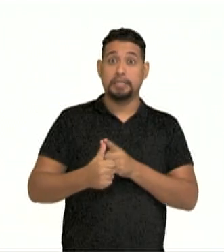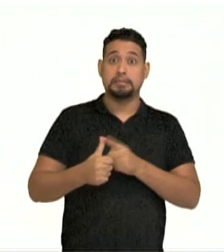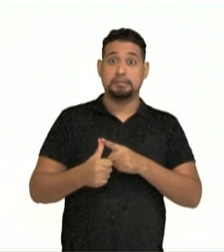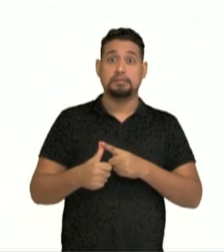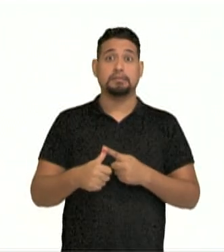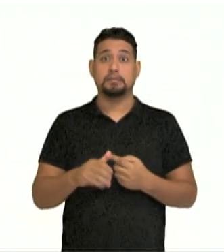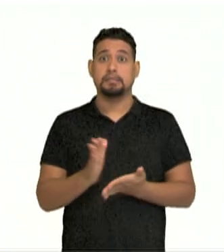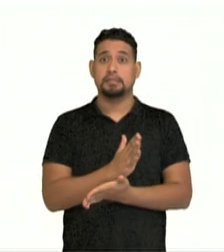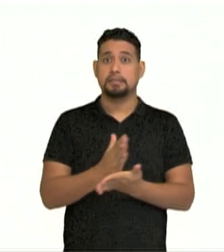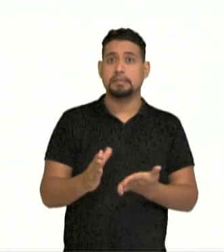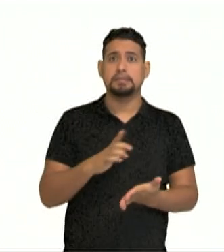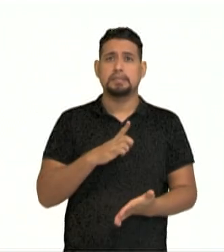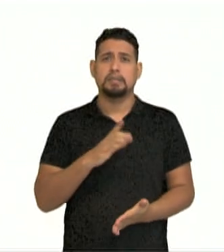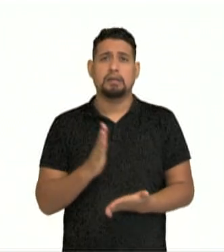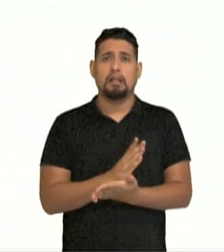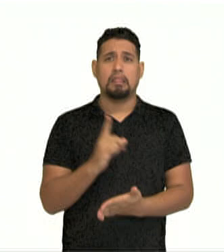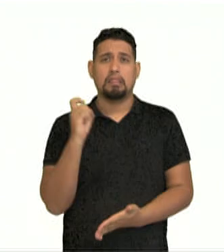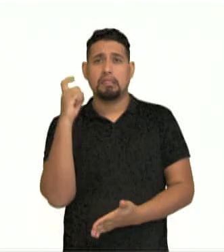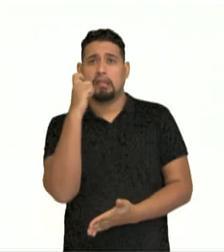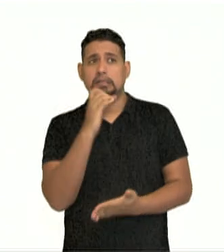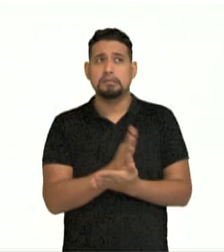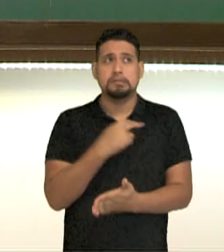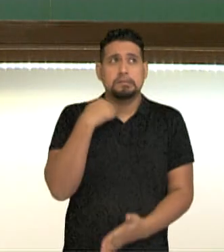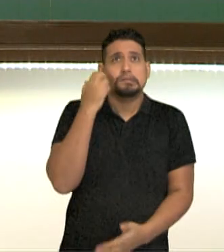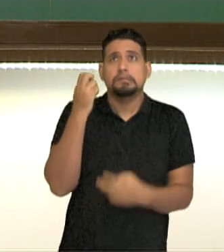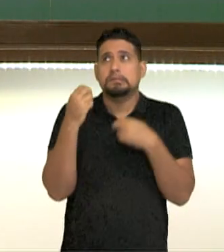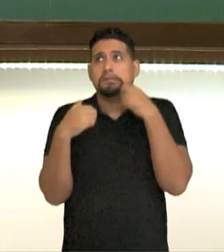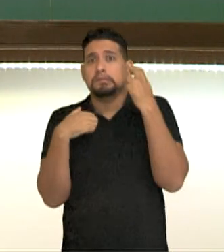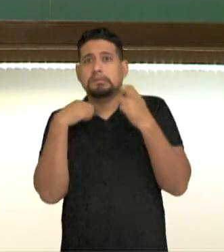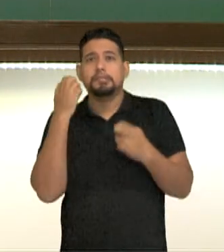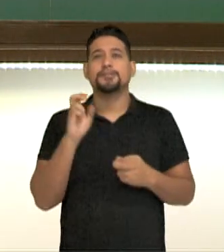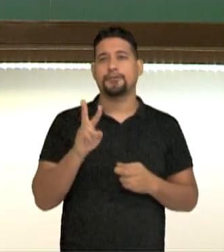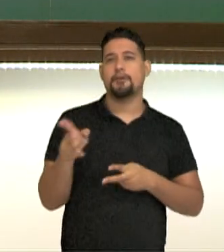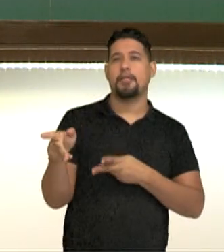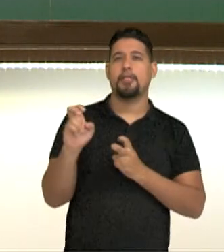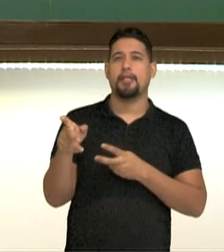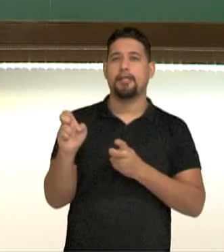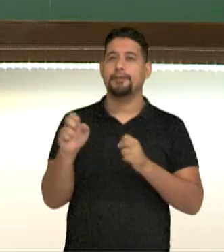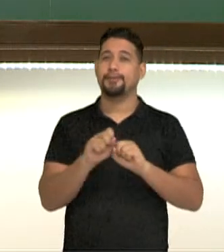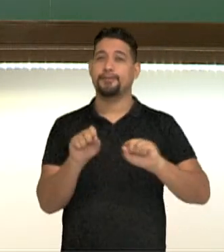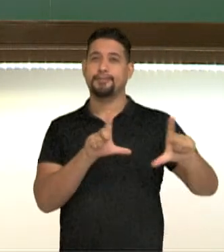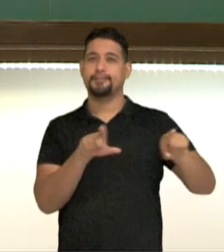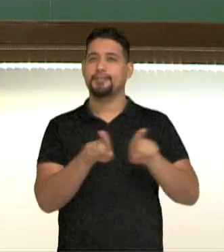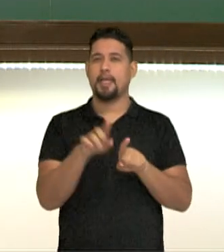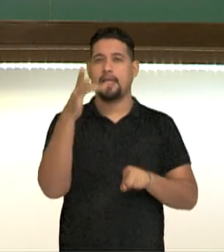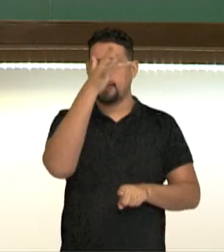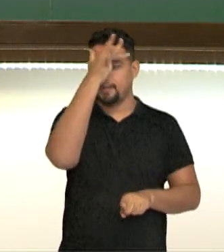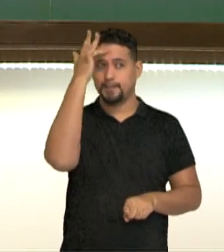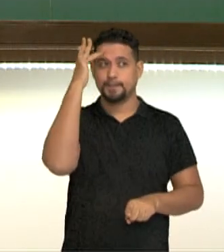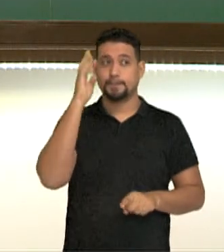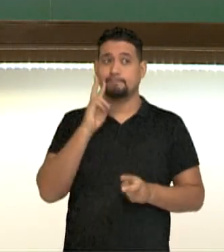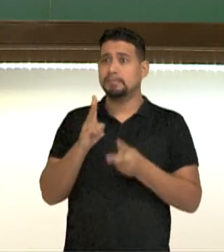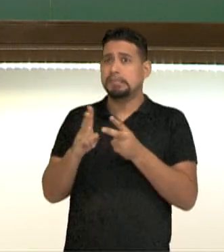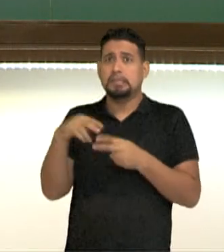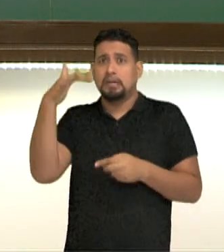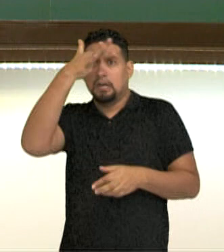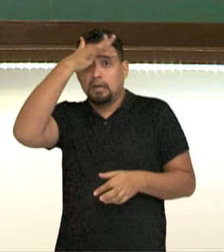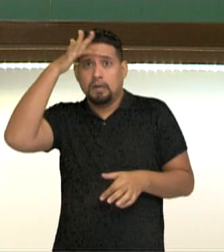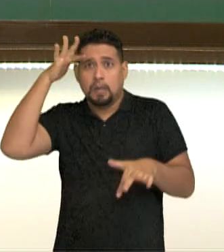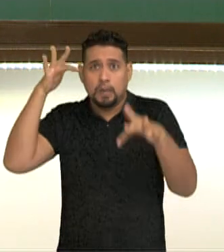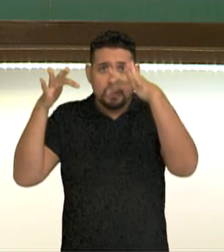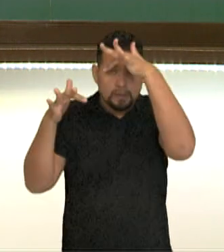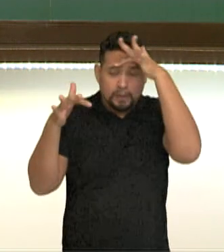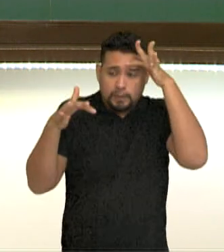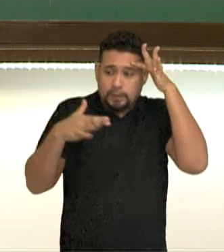nós temos aí um pouco de dificuldade, um pouco de vergonha. Como você pode observar na imagem, aquela pessoa ali está suando, está